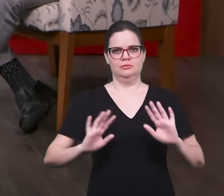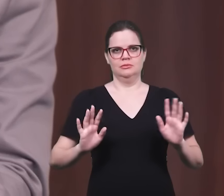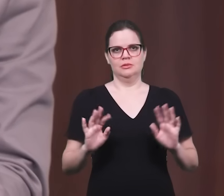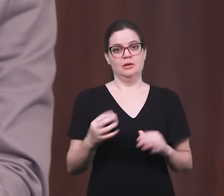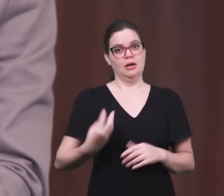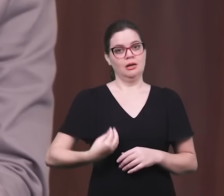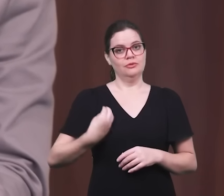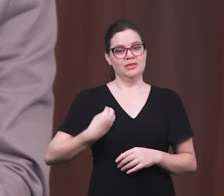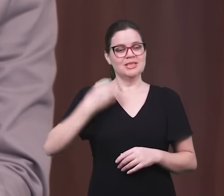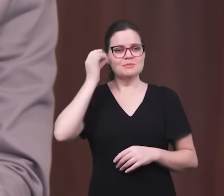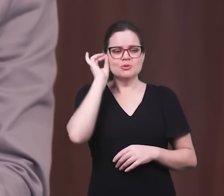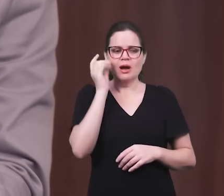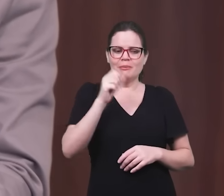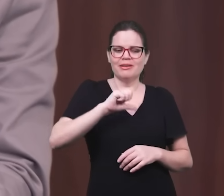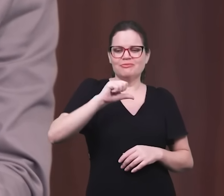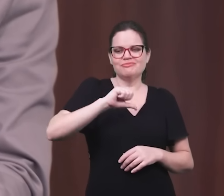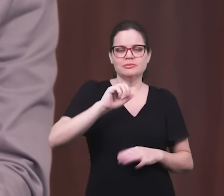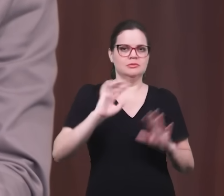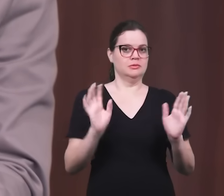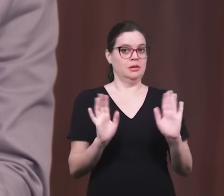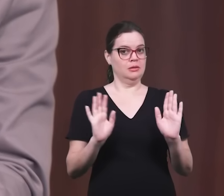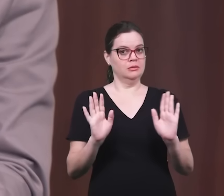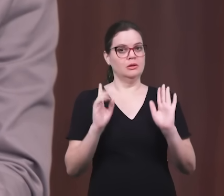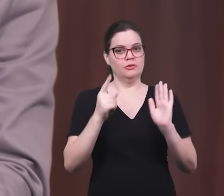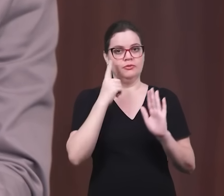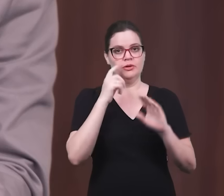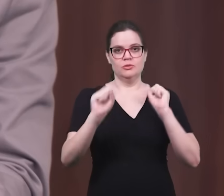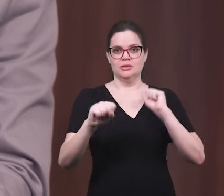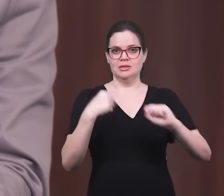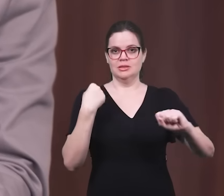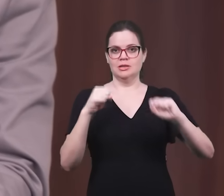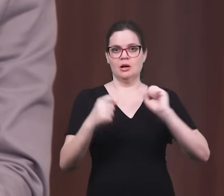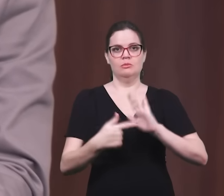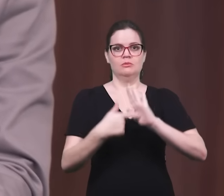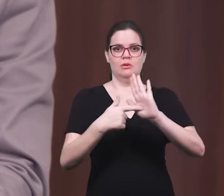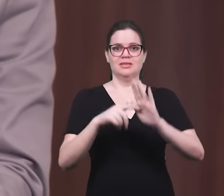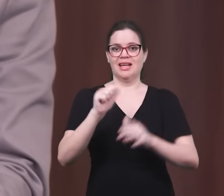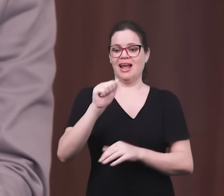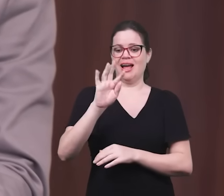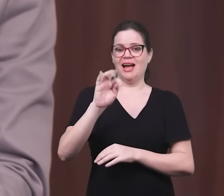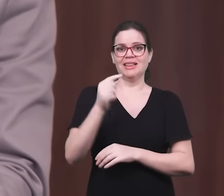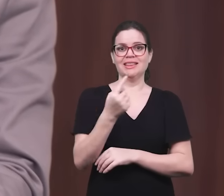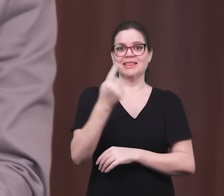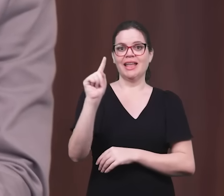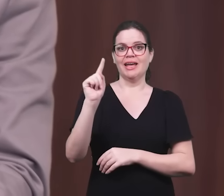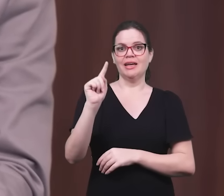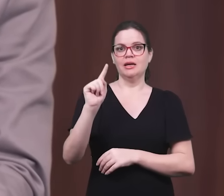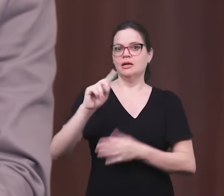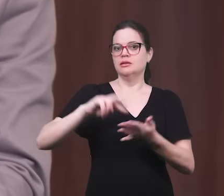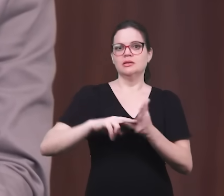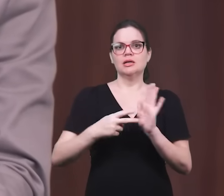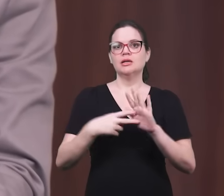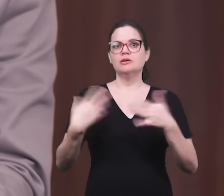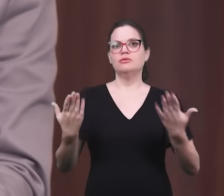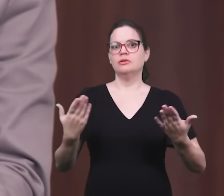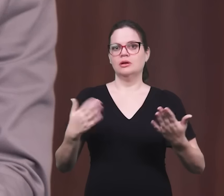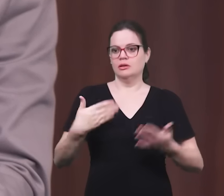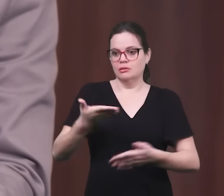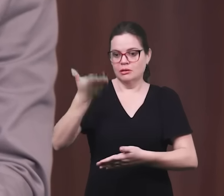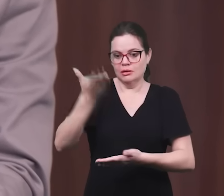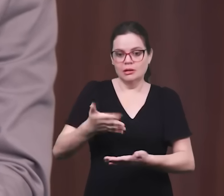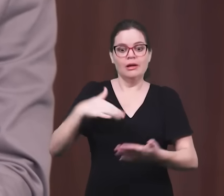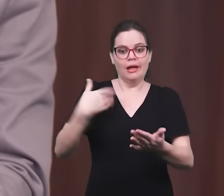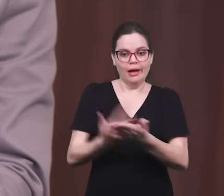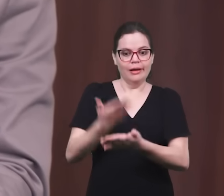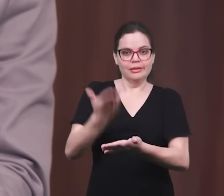vida espiritual. E aí tem uma expressão nesse salmo que assim, até o pardal. Essa expressão até o pardal, por quê? Porque